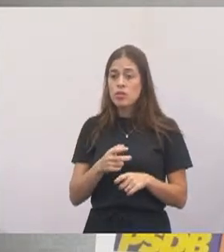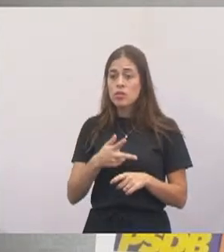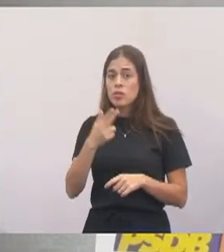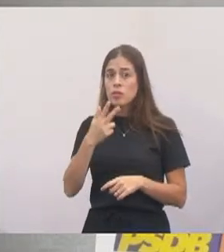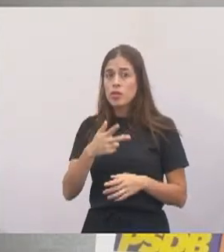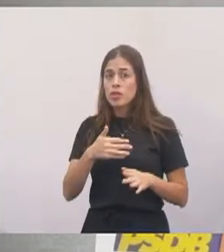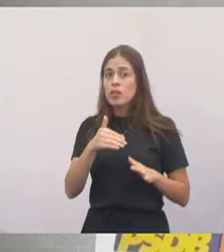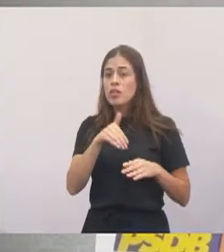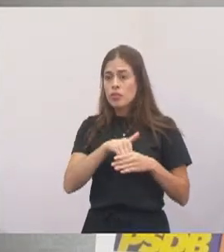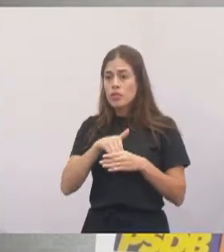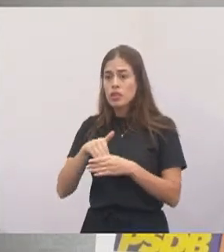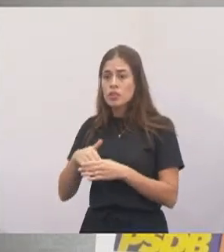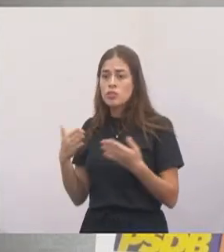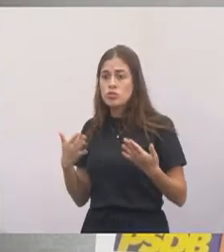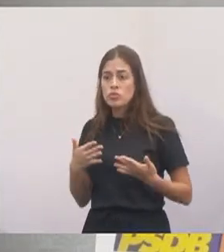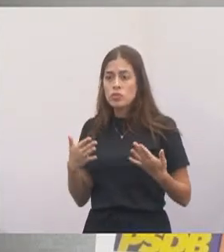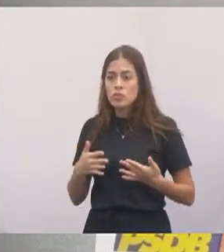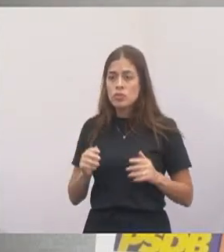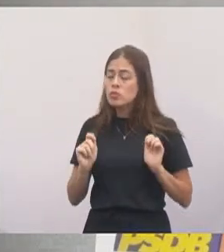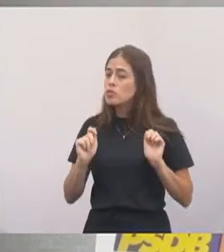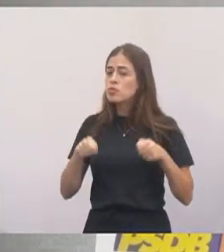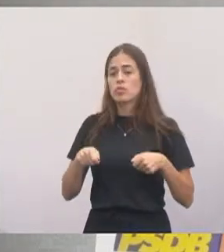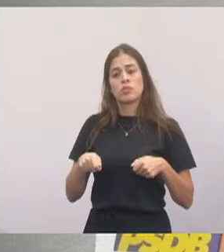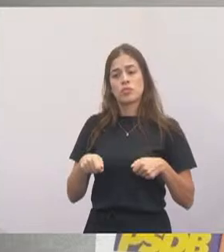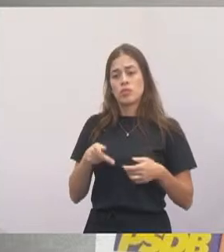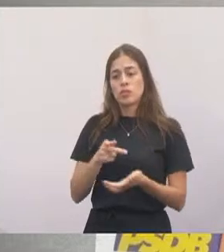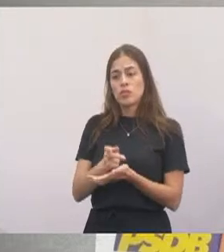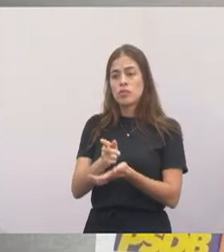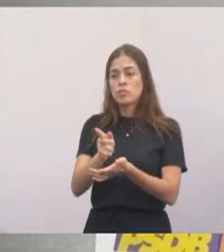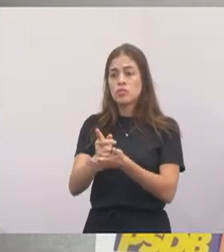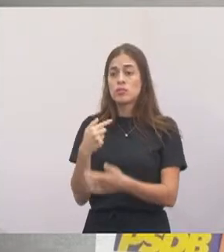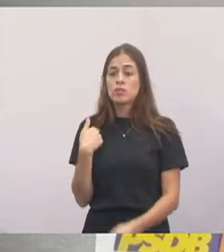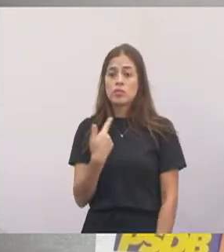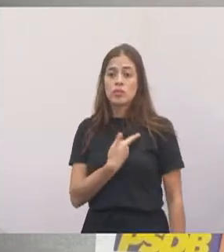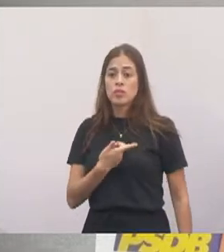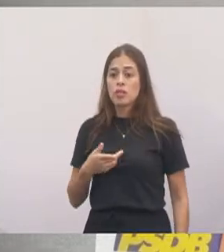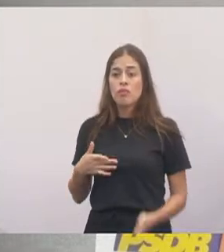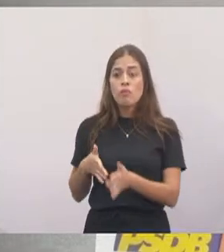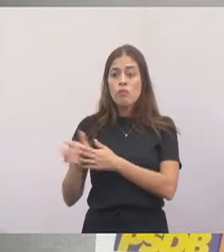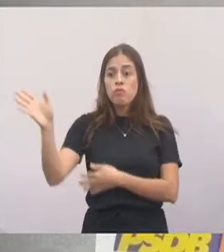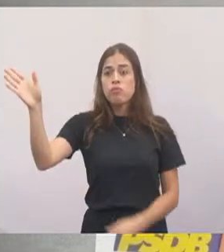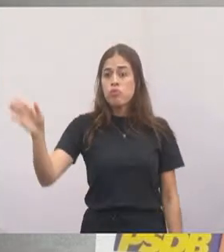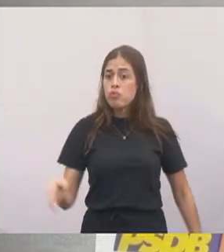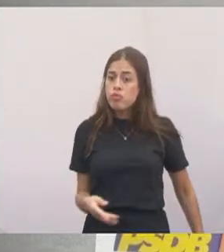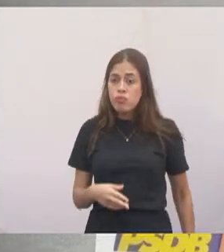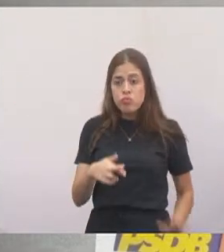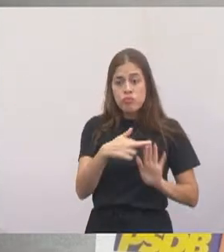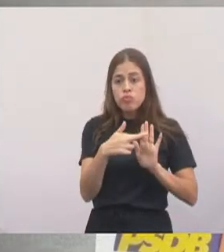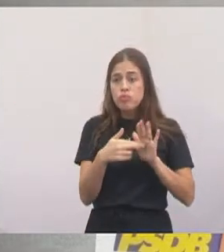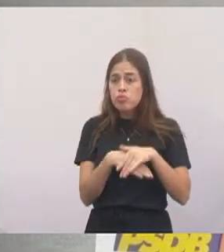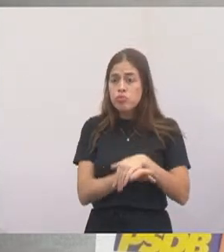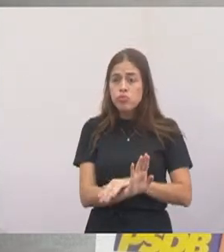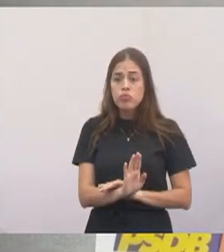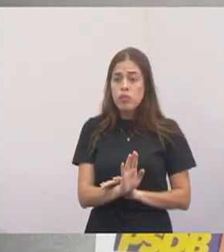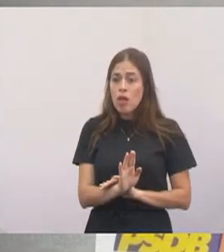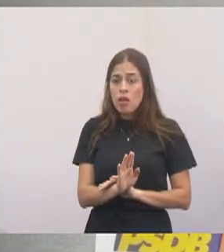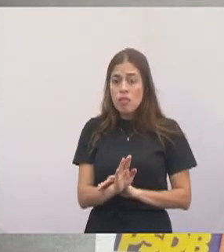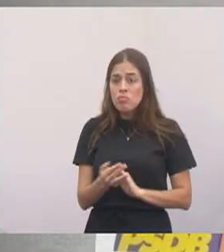de hoje, porque não dá para ter continuidade, nós estamos fugindo totalmente do regimento interno,